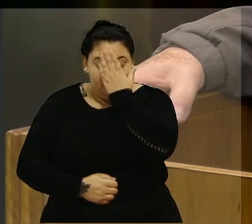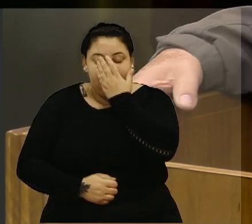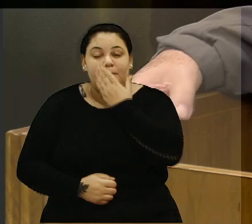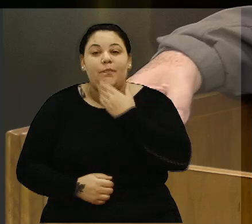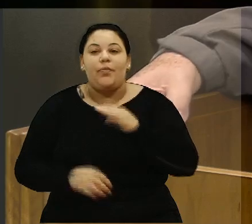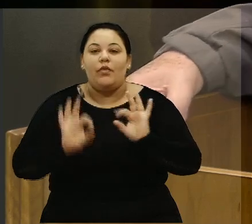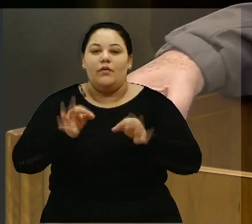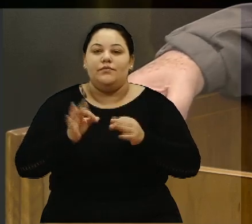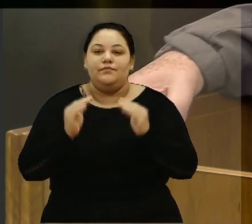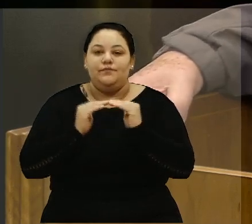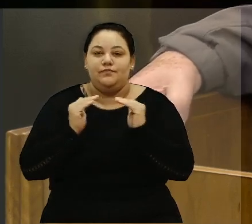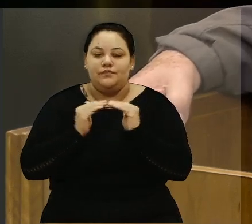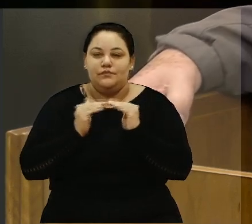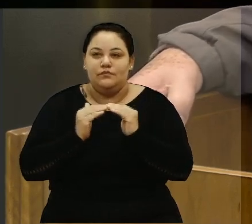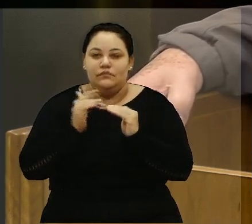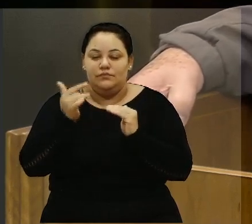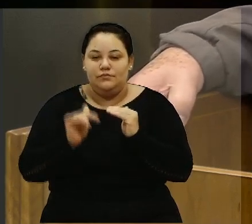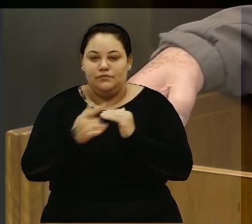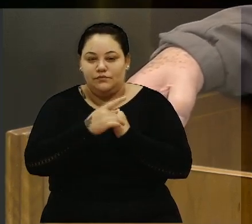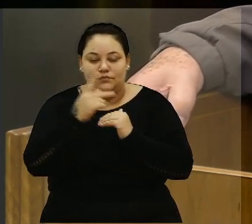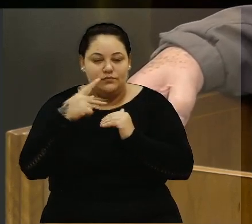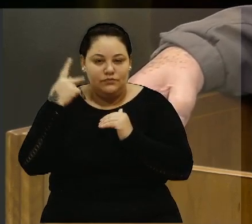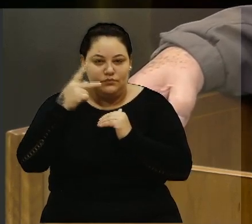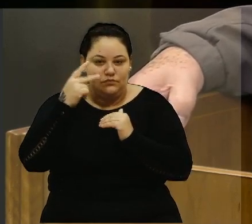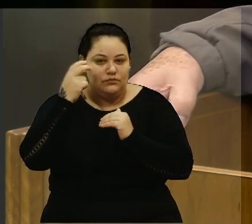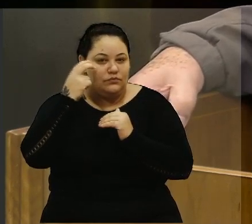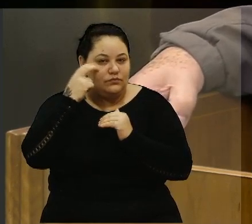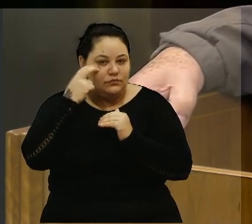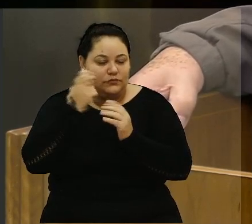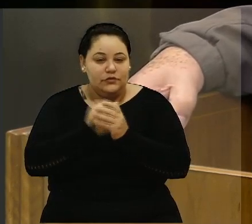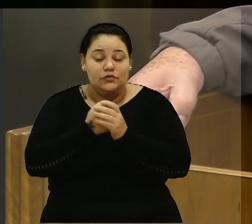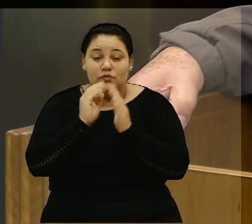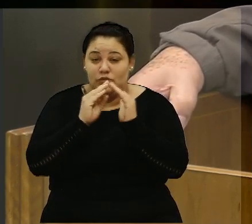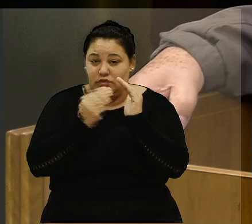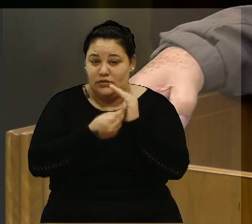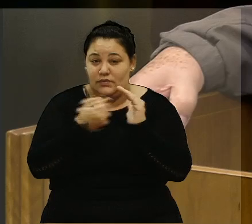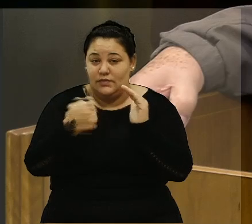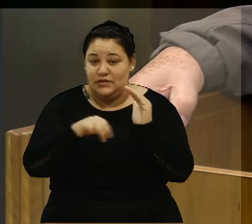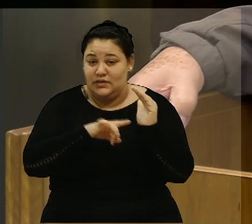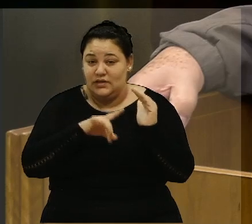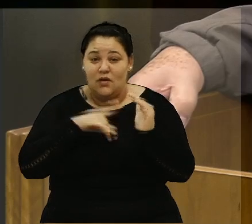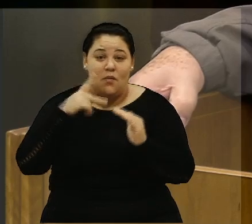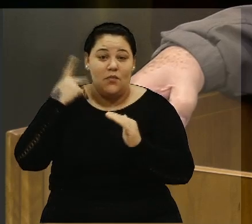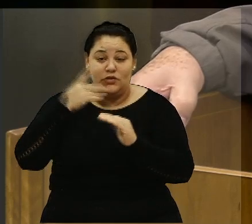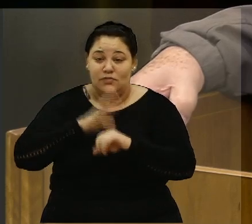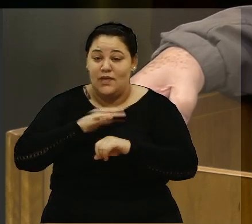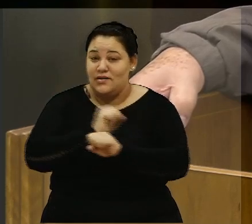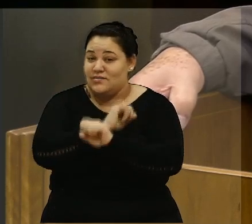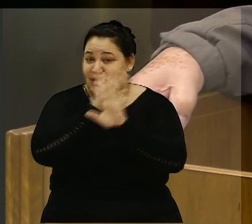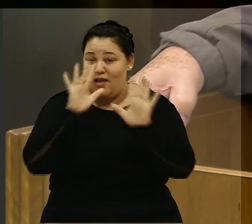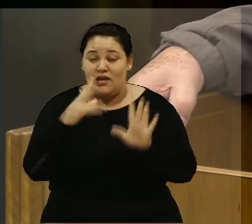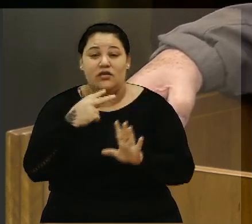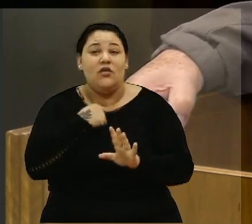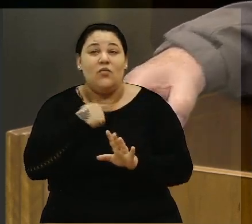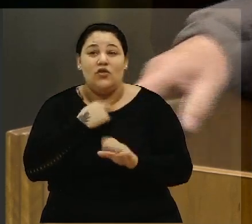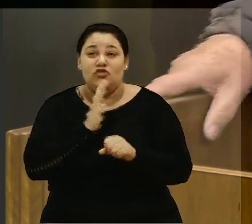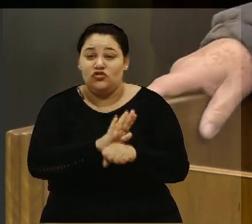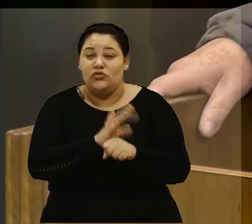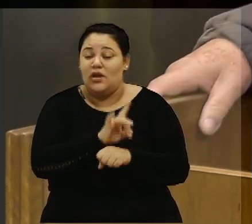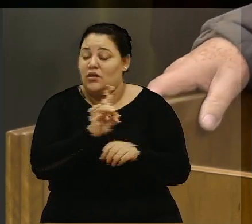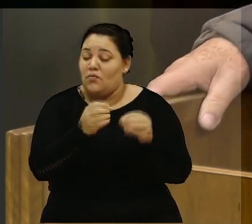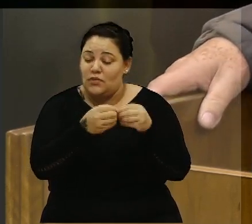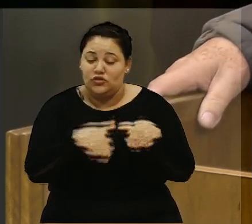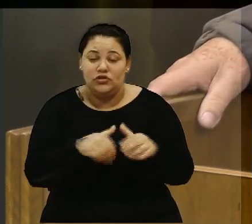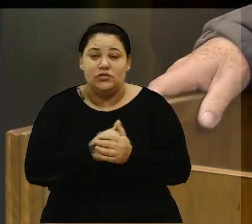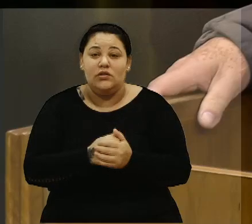Concordando mais uma vez com vossa senhoria, vereador Fontinel, o SAMAI tem que ter uma política muito clara. Se não pode ajudar, não prejudica. Então, compra a